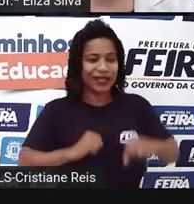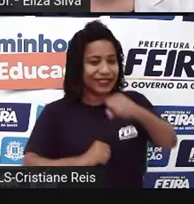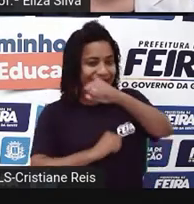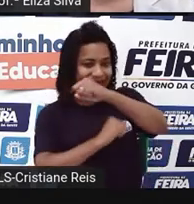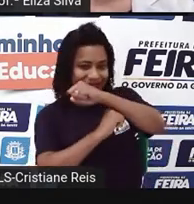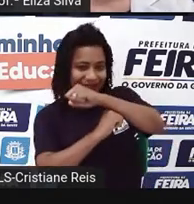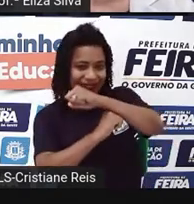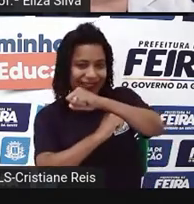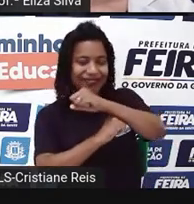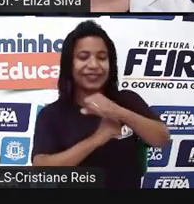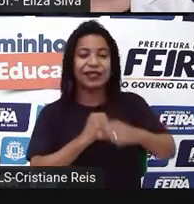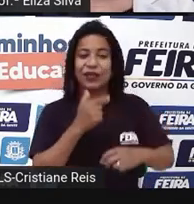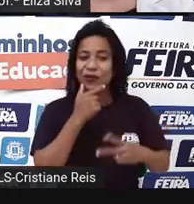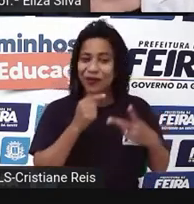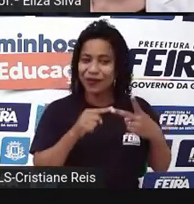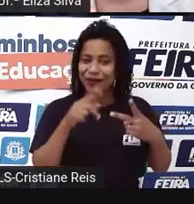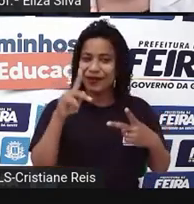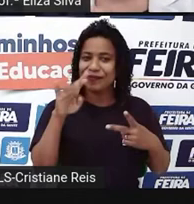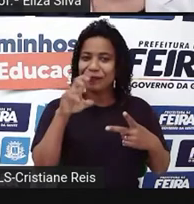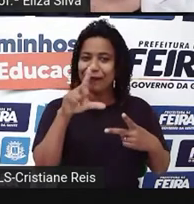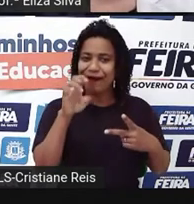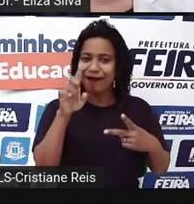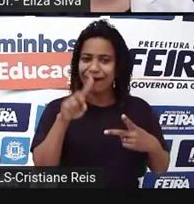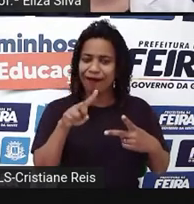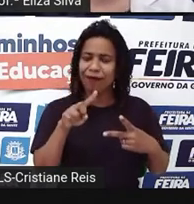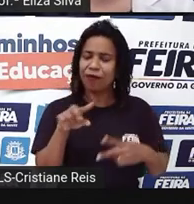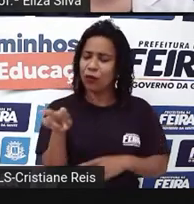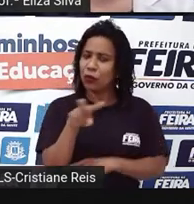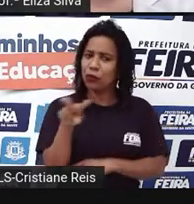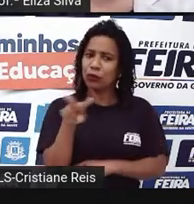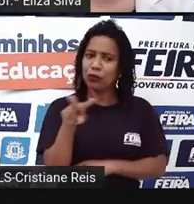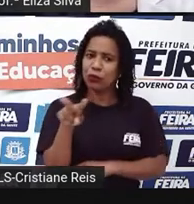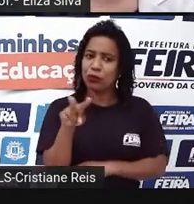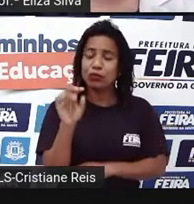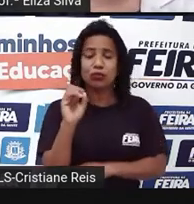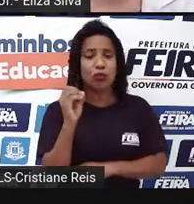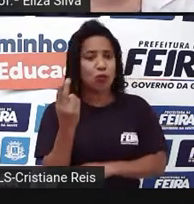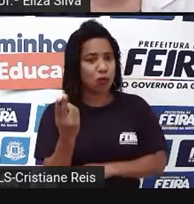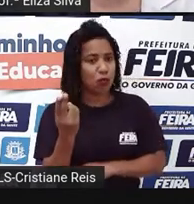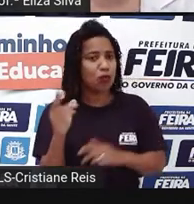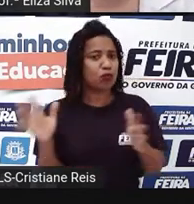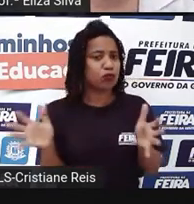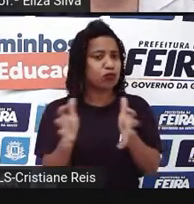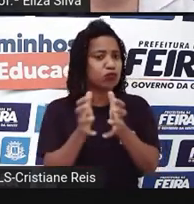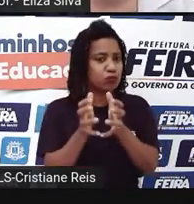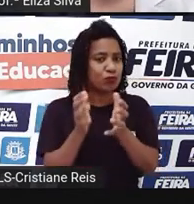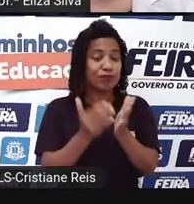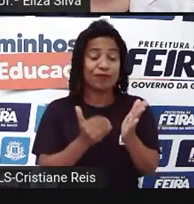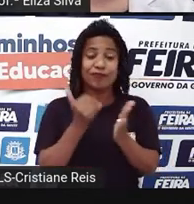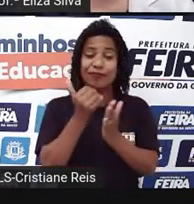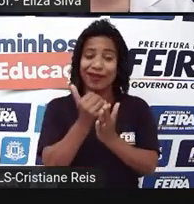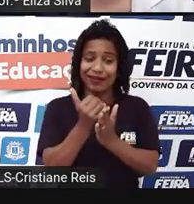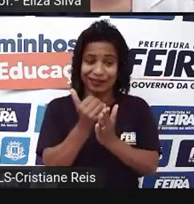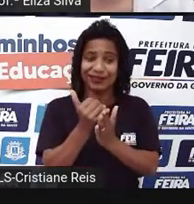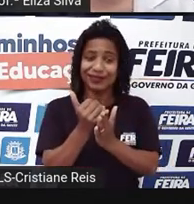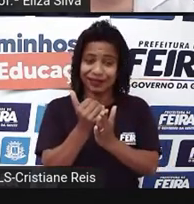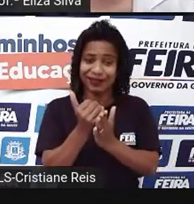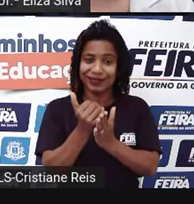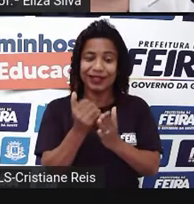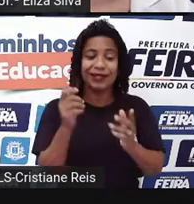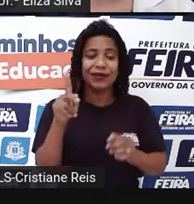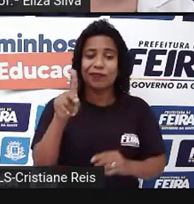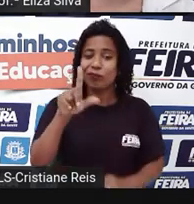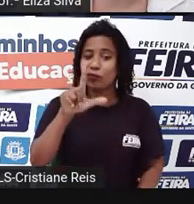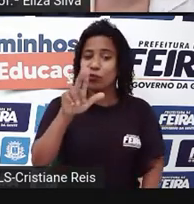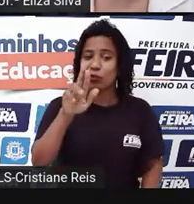Pelé. Ora, se eu tenho dois ou mais elementos no sujeito da oração, esse sujeito é plural e